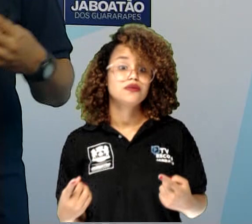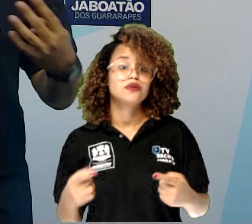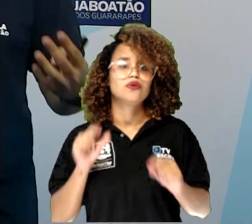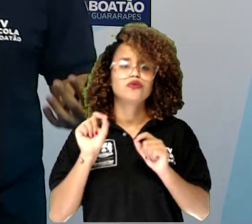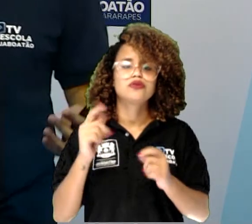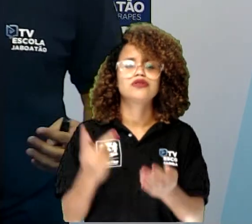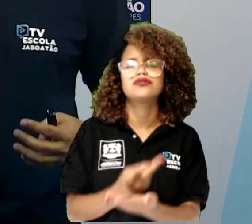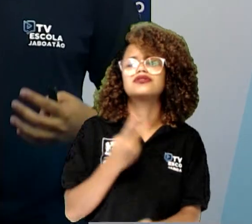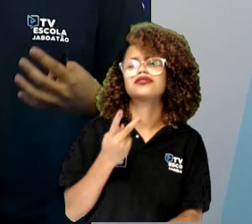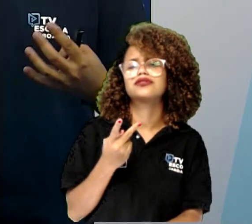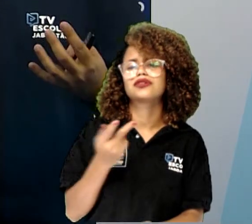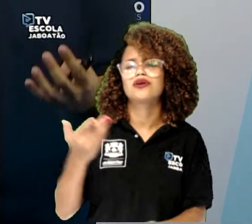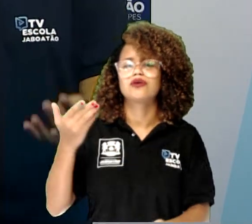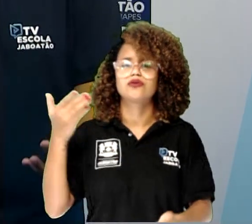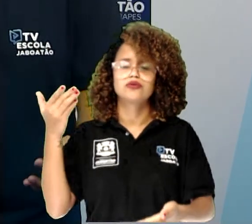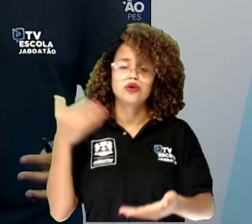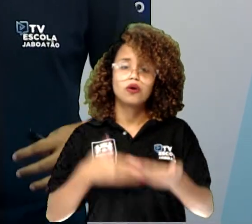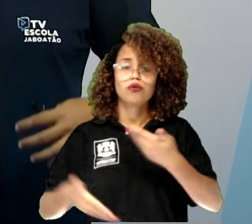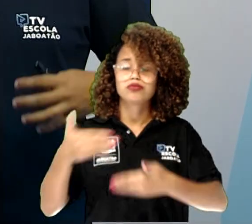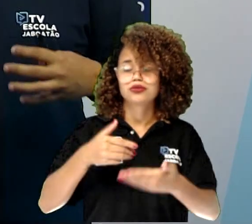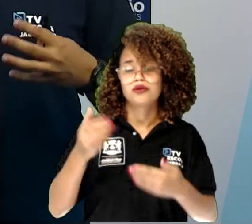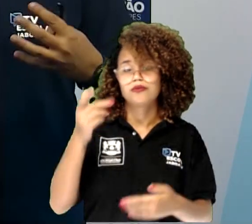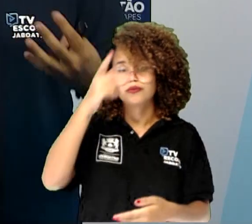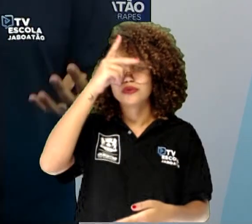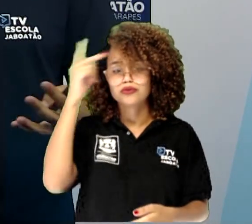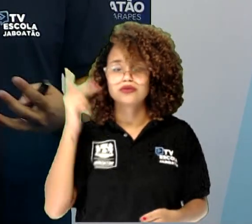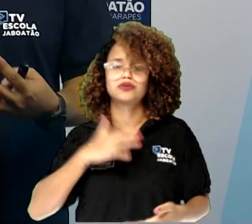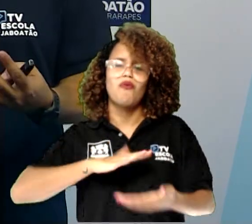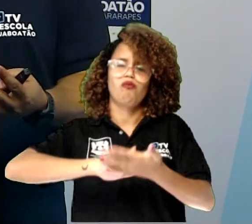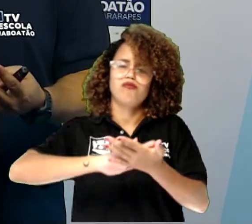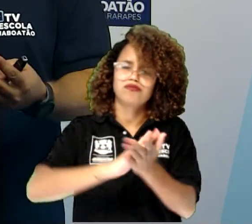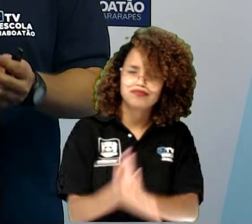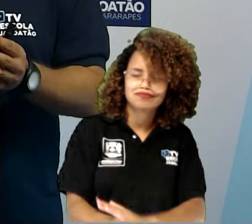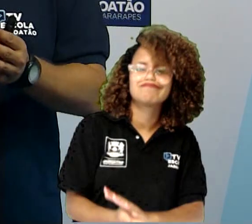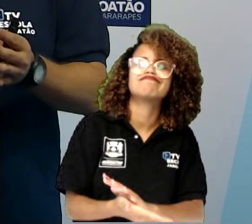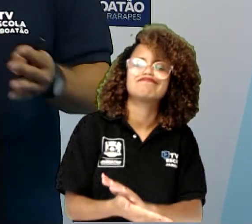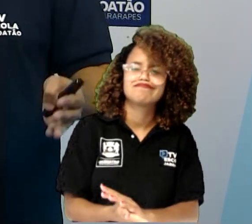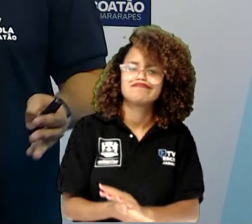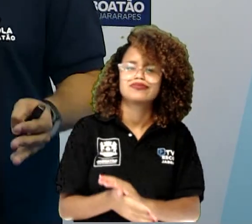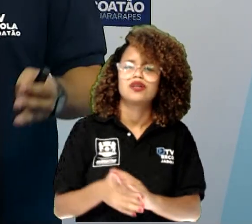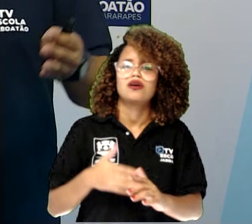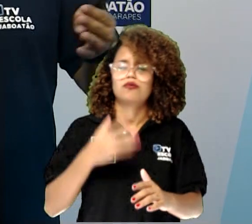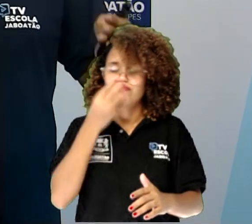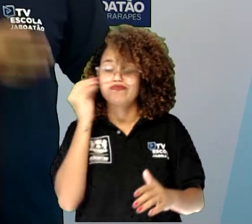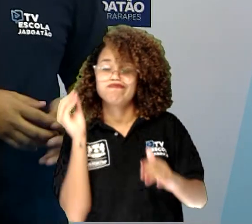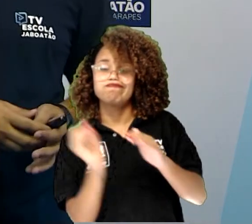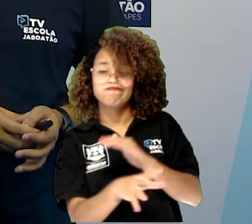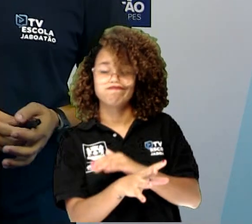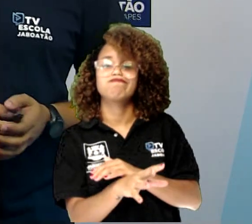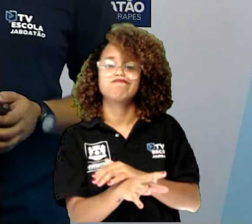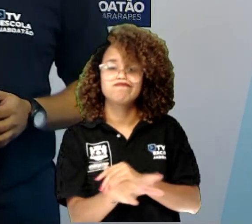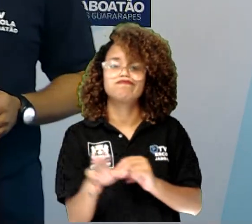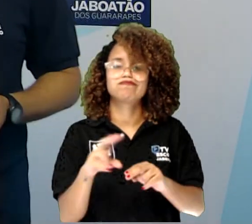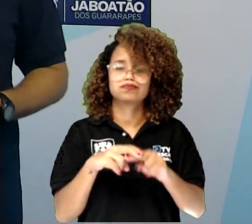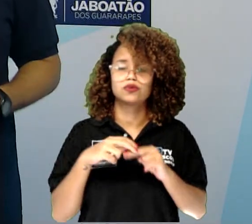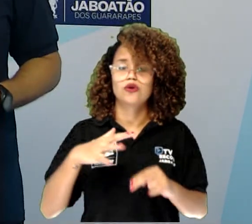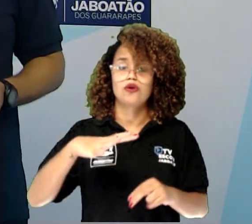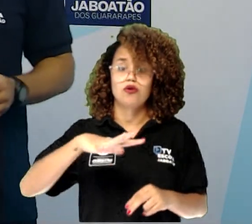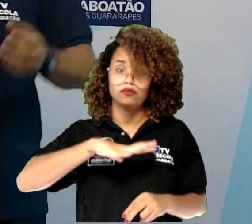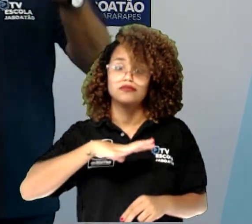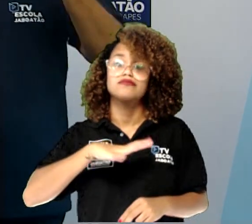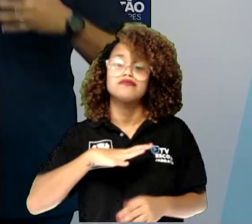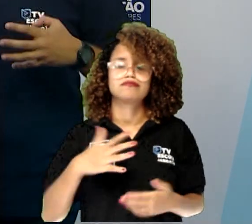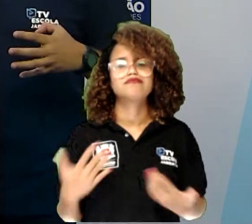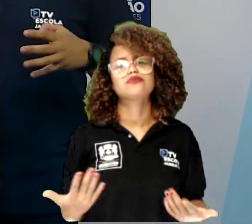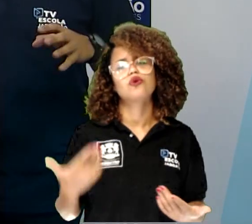num processo de marginalização, de favelização. Essas pessoas acabaram sendo excluídas dentro das zonas urbanas.